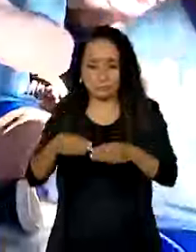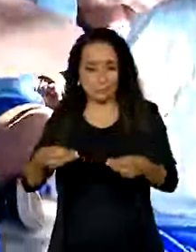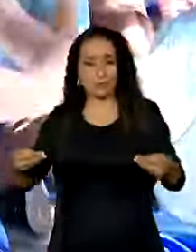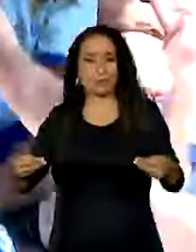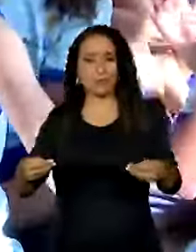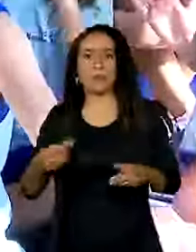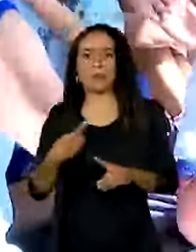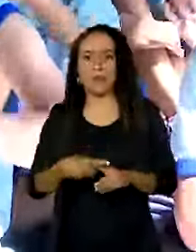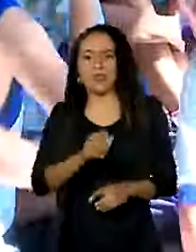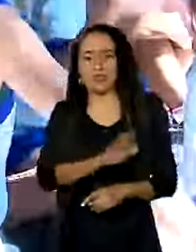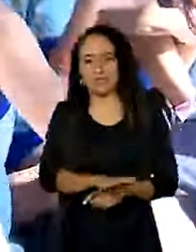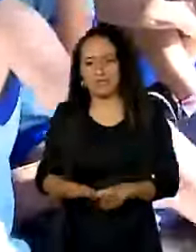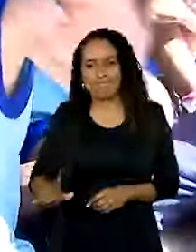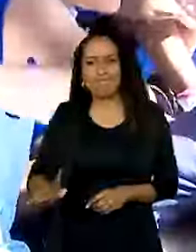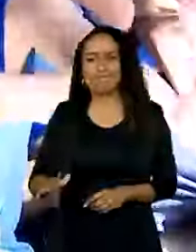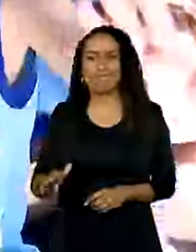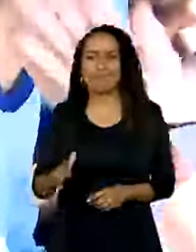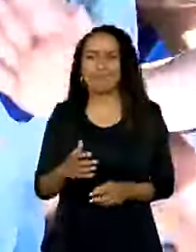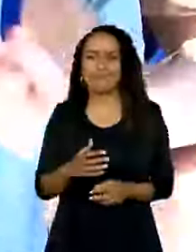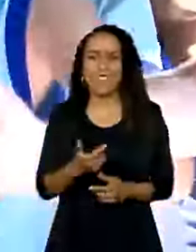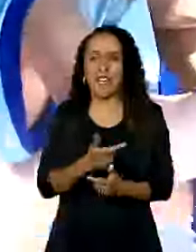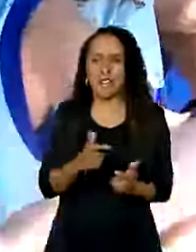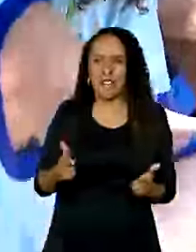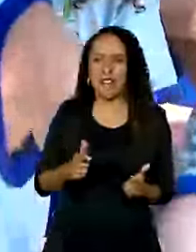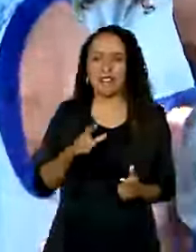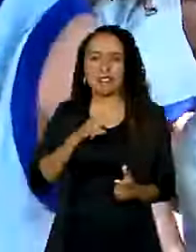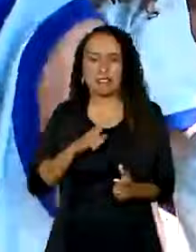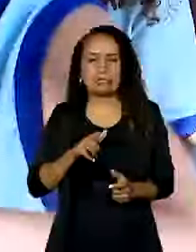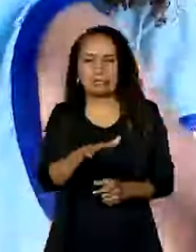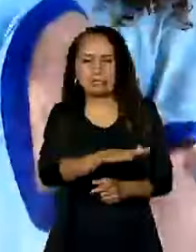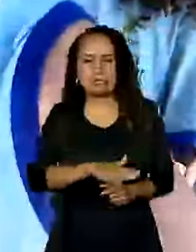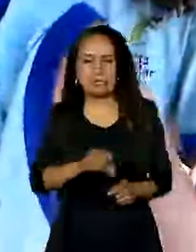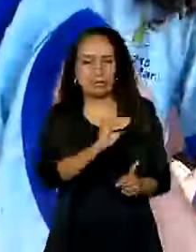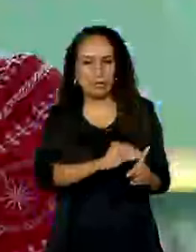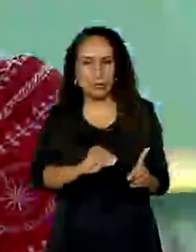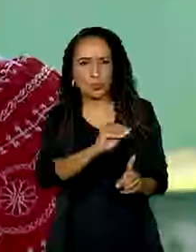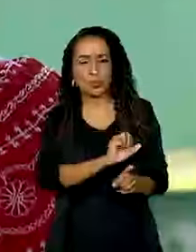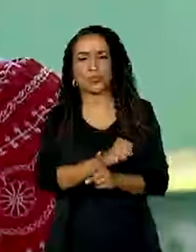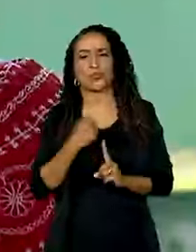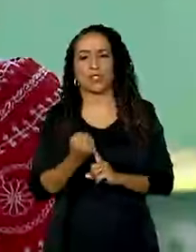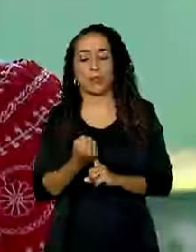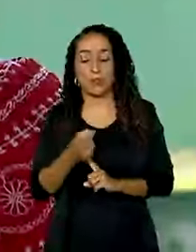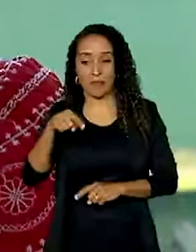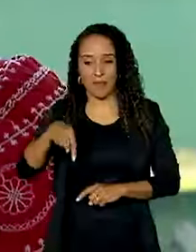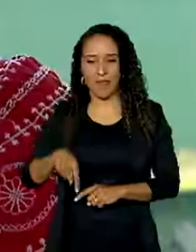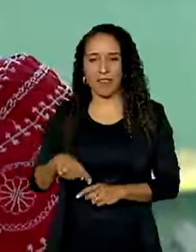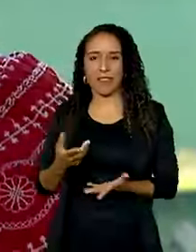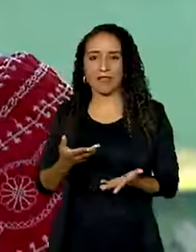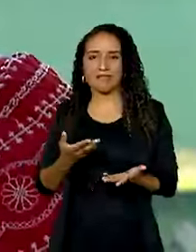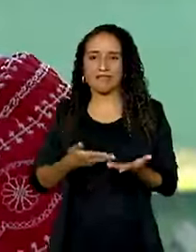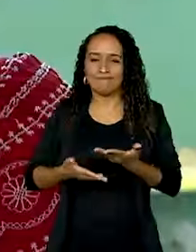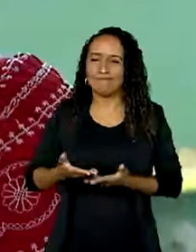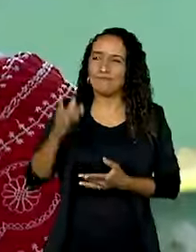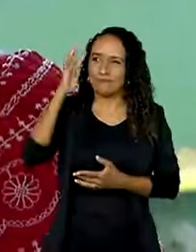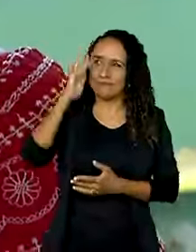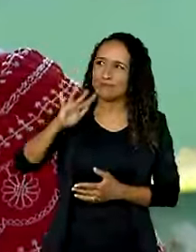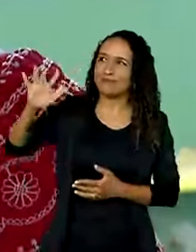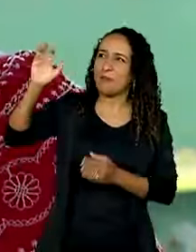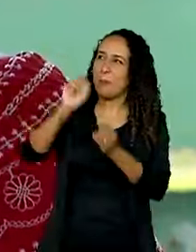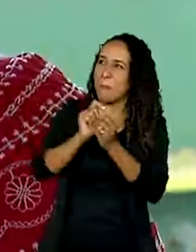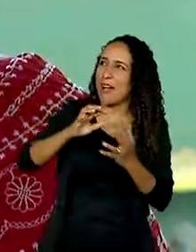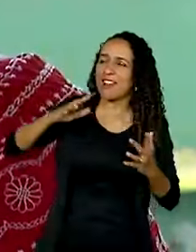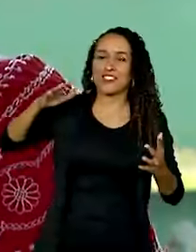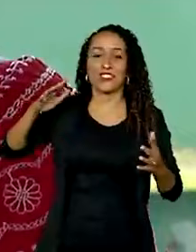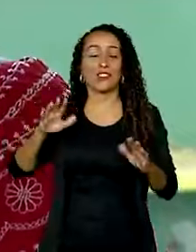já que muitas dessas crianças vivem em situação de vulnerabilidade social. Aqui a gente mexe com o sonho, né? Com a magia.